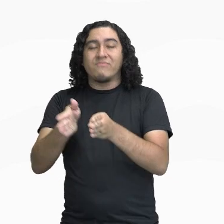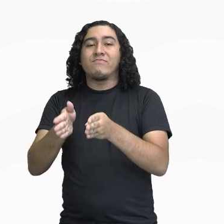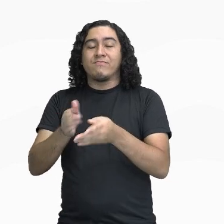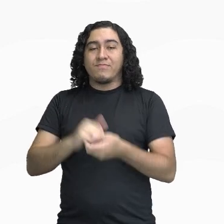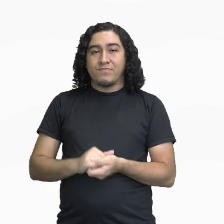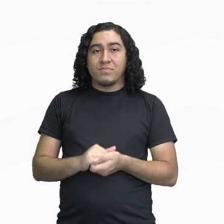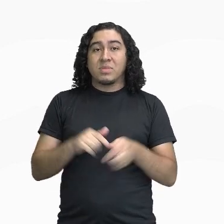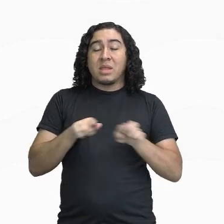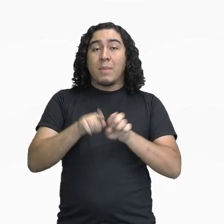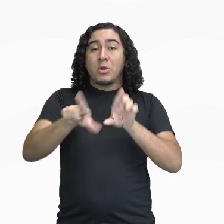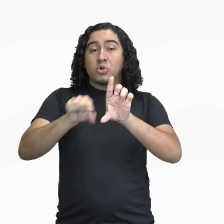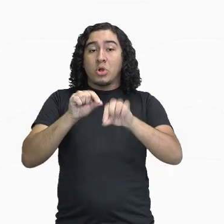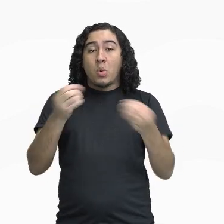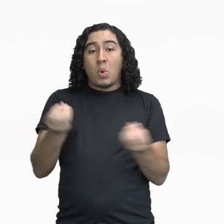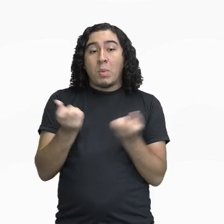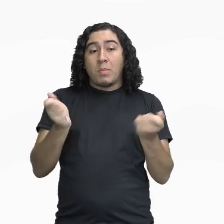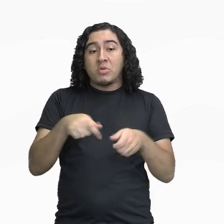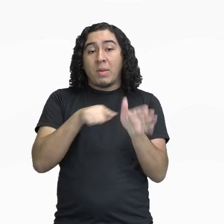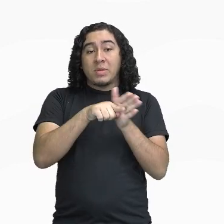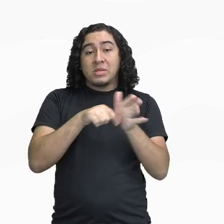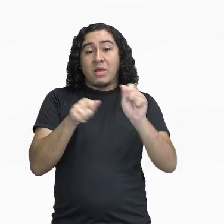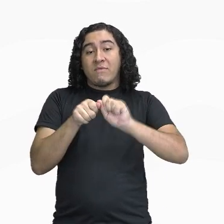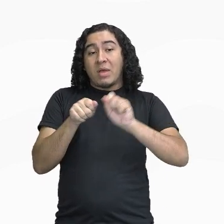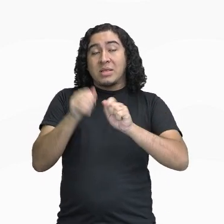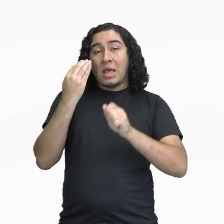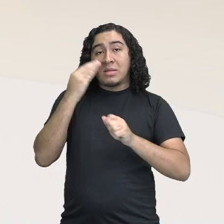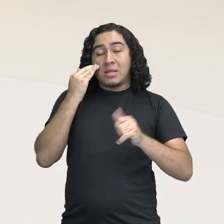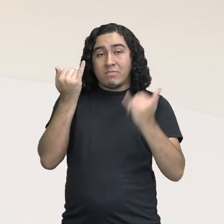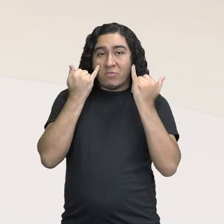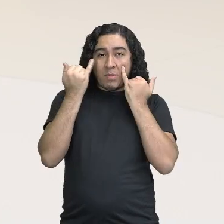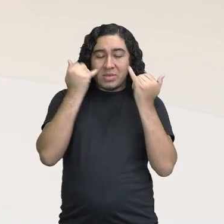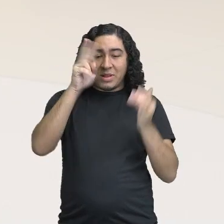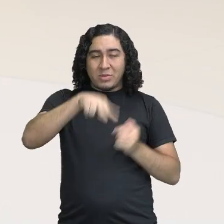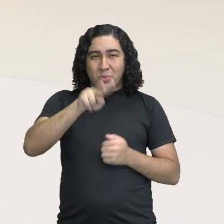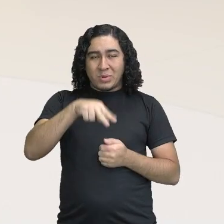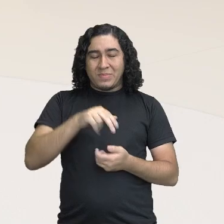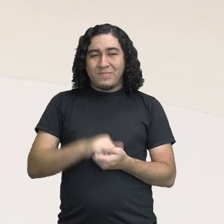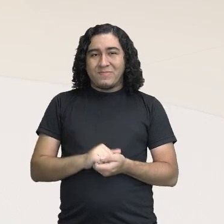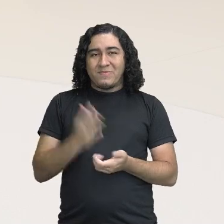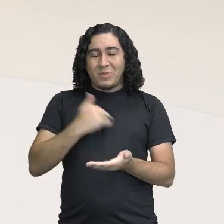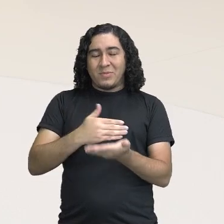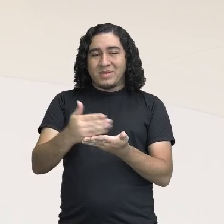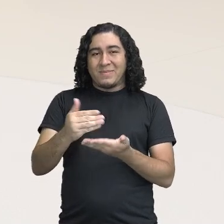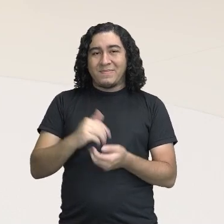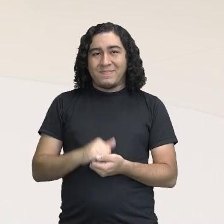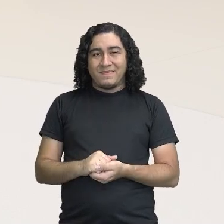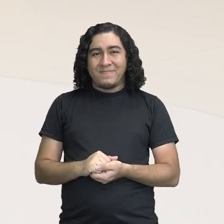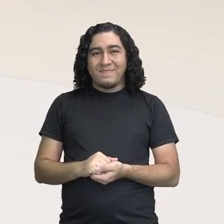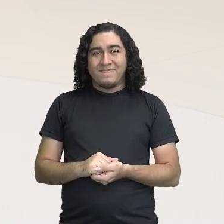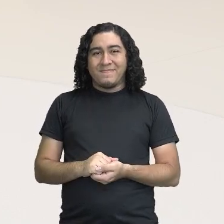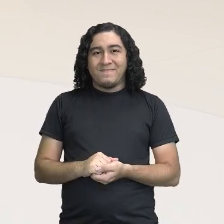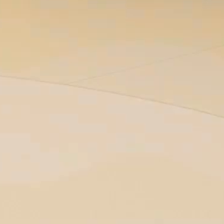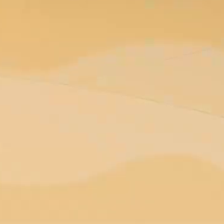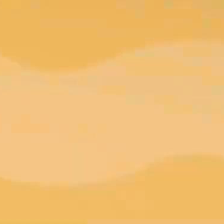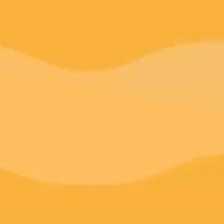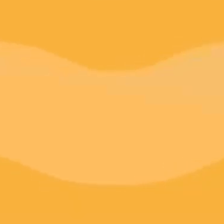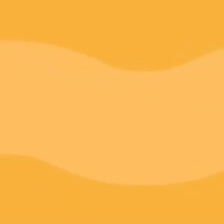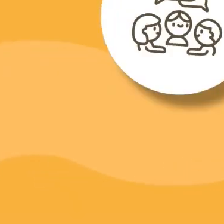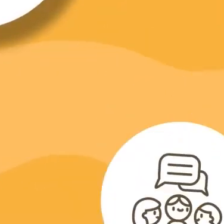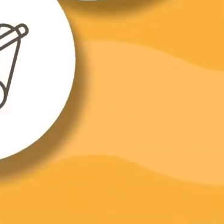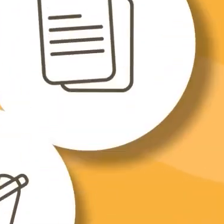as medidas de tendência central na interpretação dos dados. Então vamos à nossa aula.